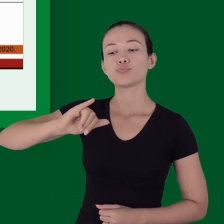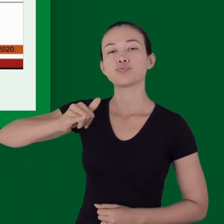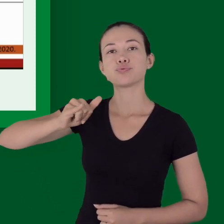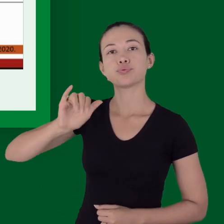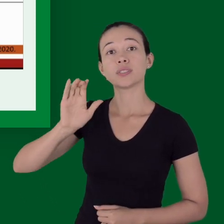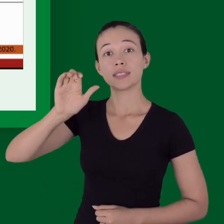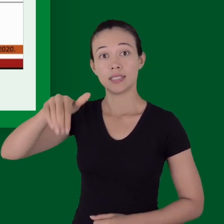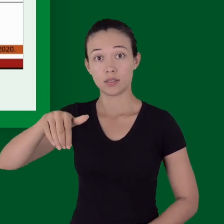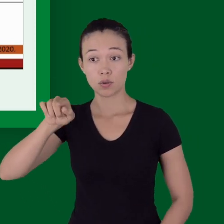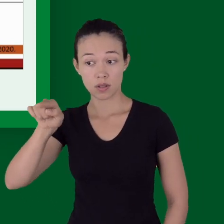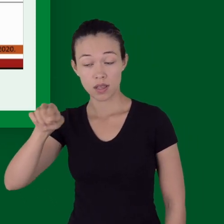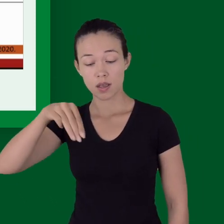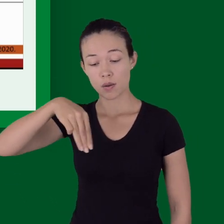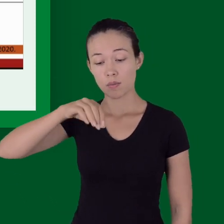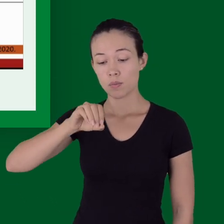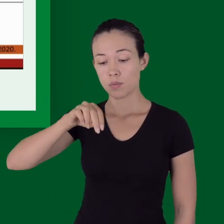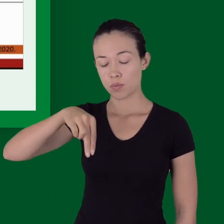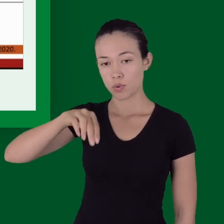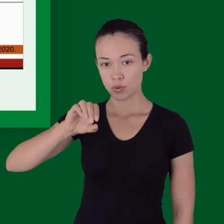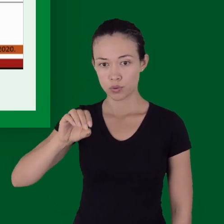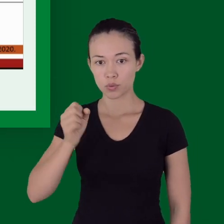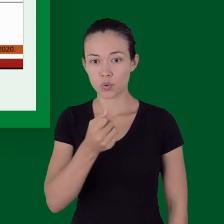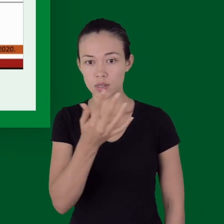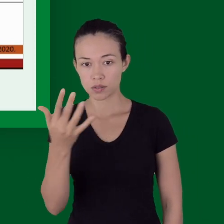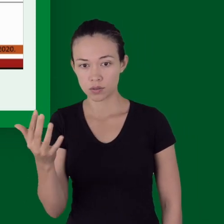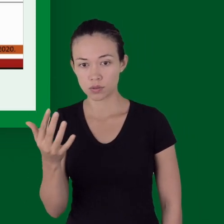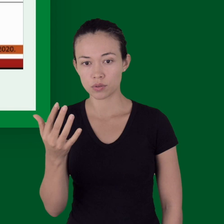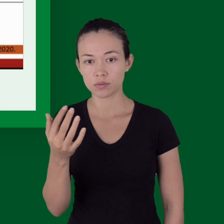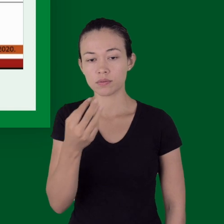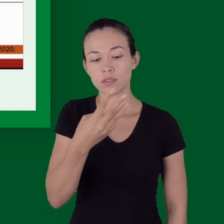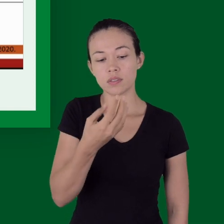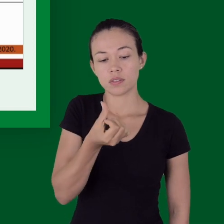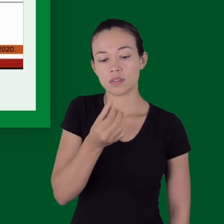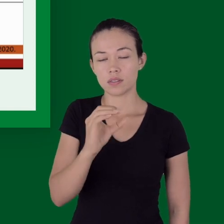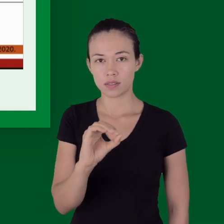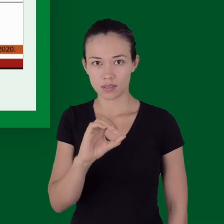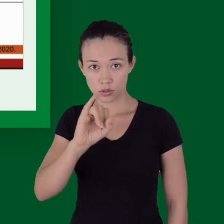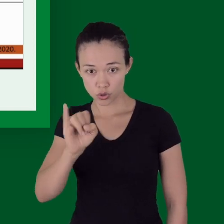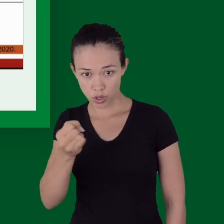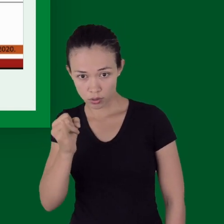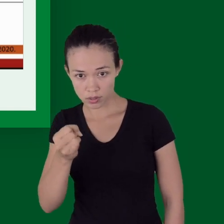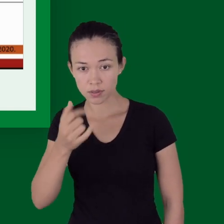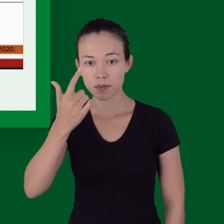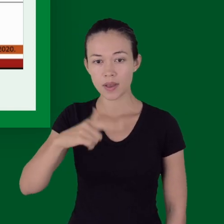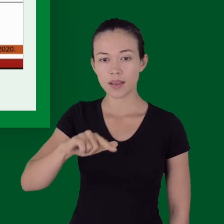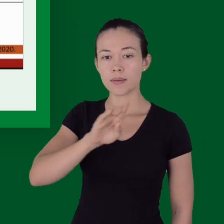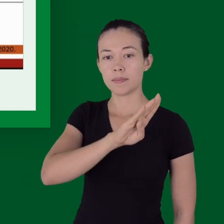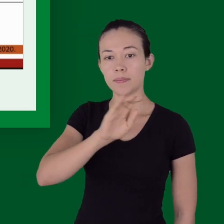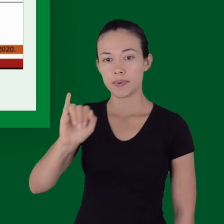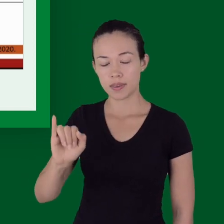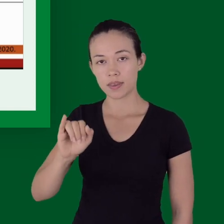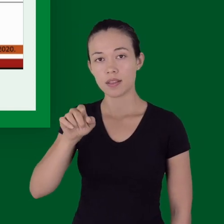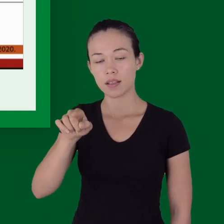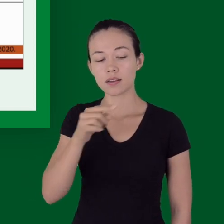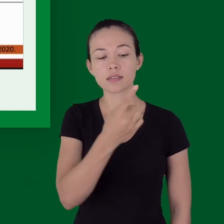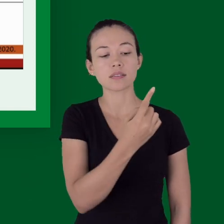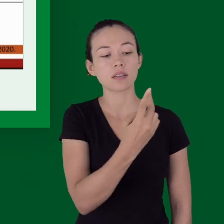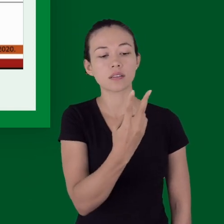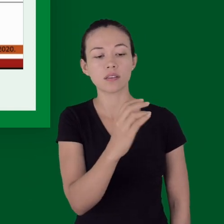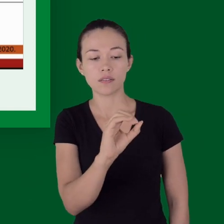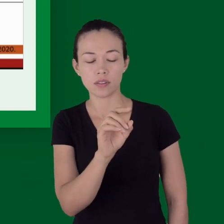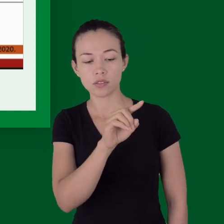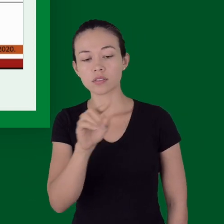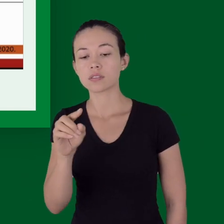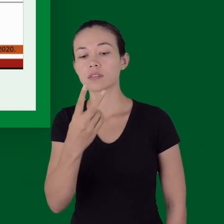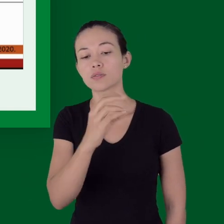nos aparelhos monofásicos 360 joules, nos bifásicos de 120 a 200 joules. É importante